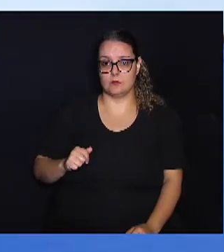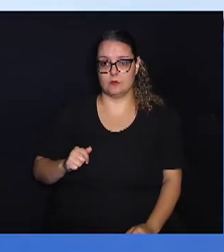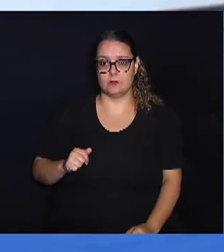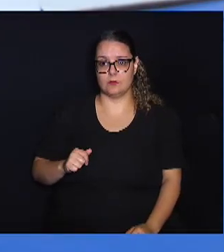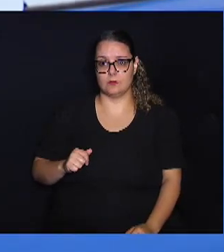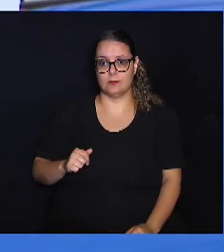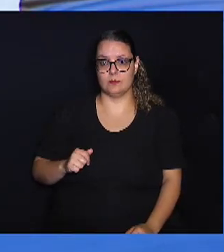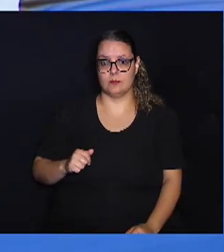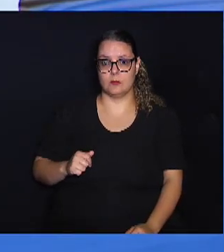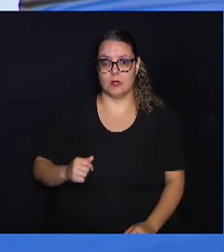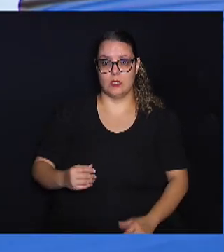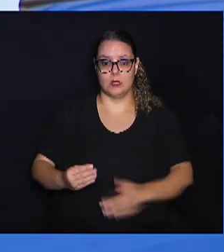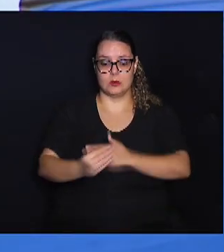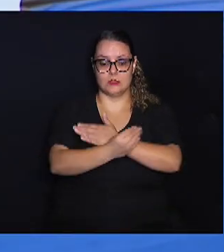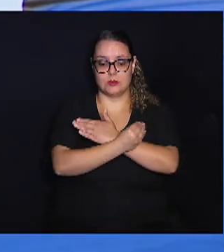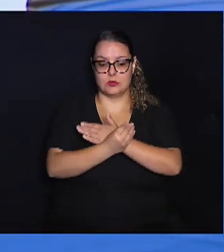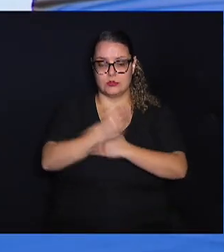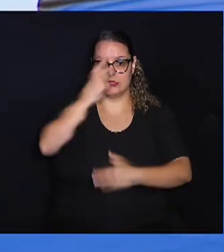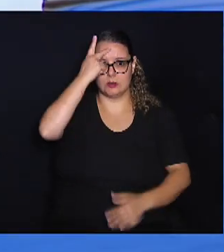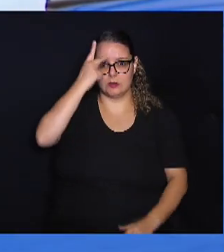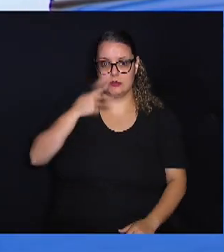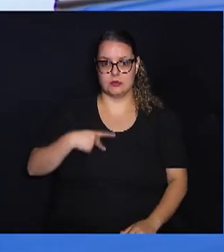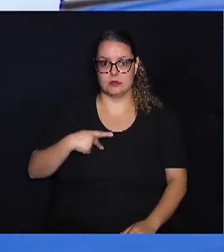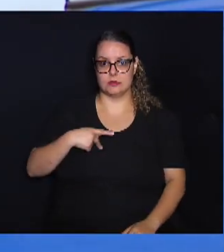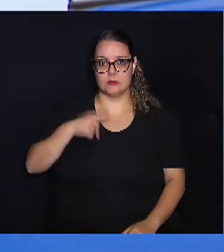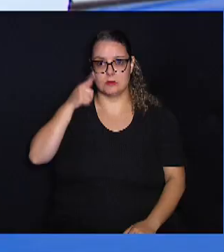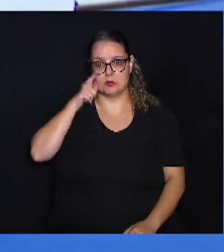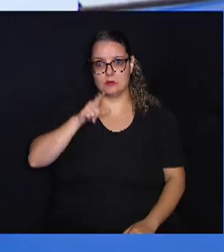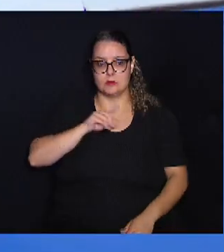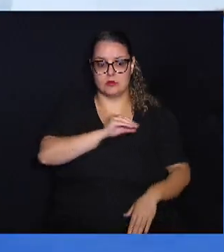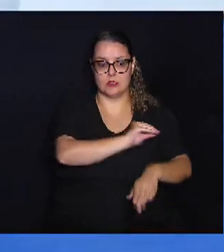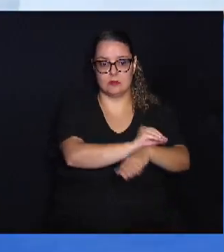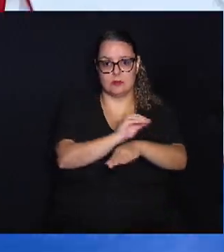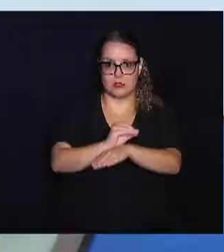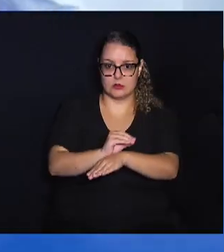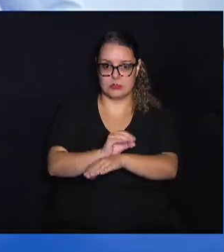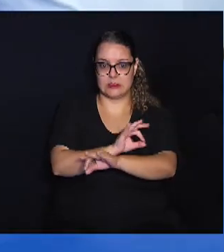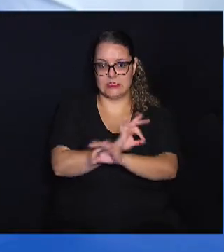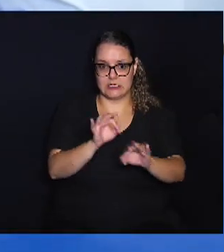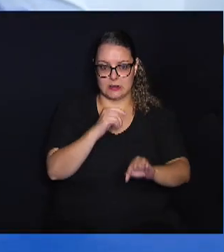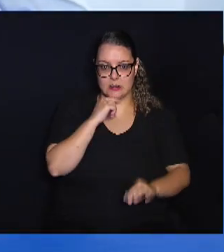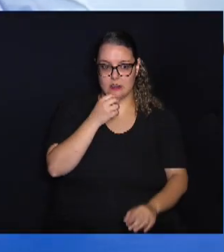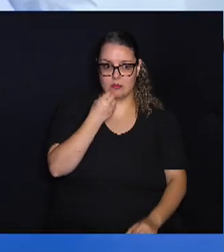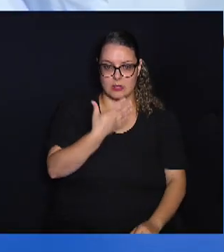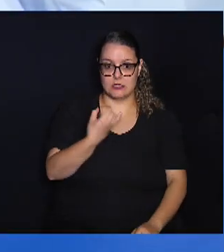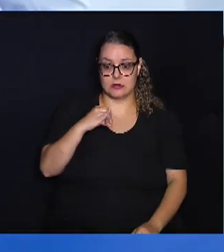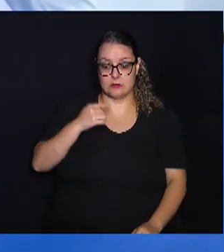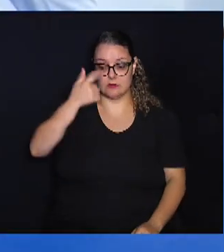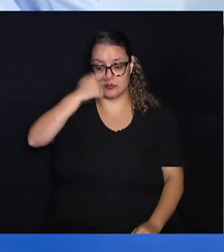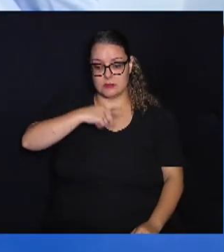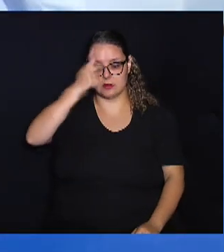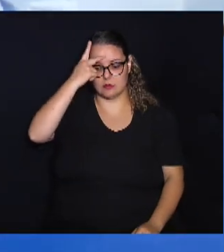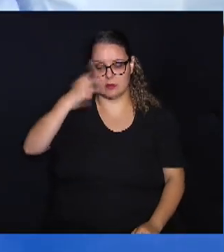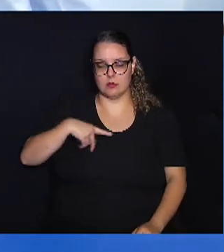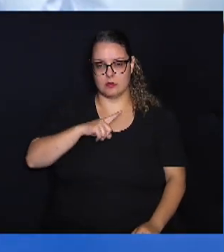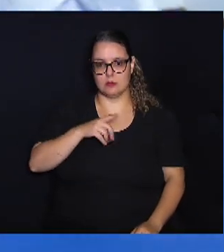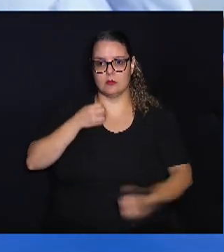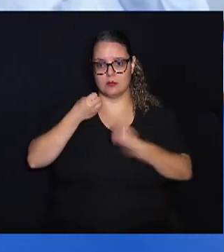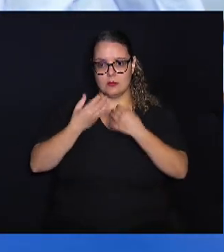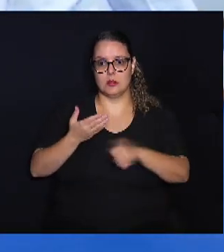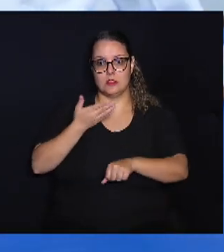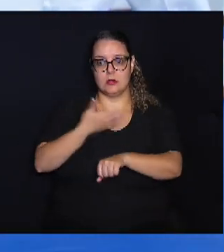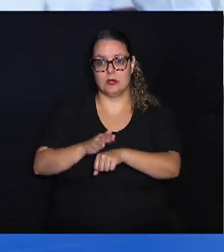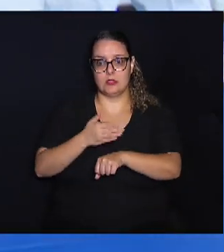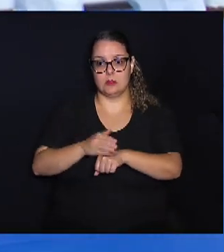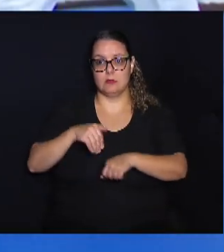se autoajudar, sabe? Você não consegue ajudar ninguém bem se você não estiver bem. Então você vai tentar sempre estar treinando para ficar mais